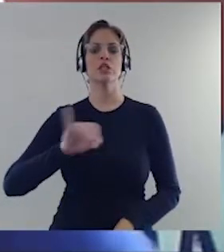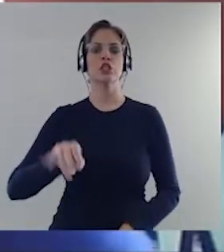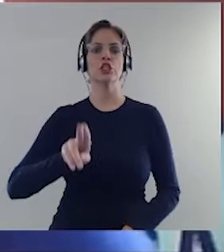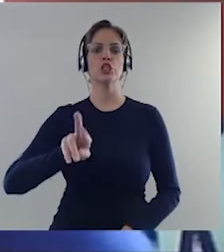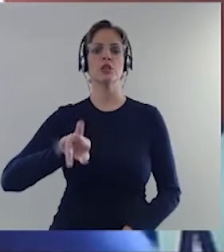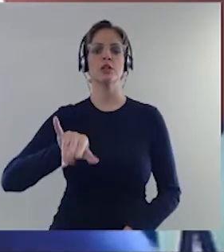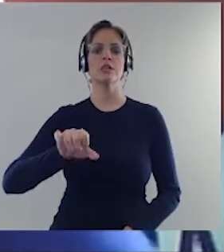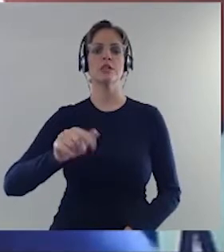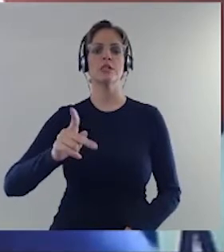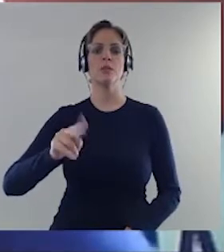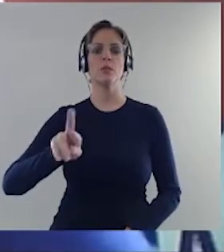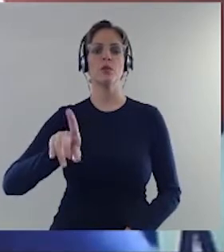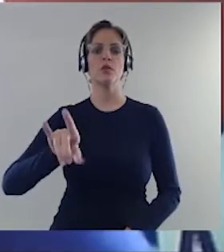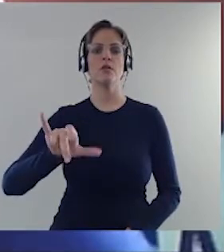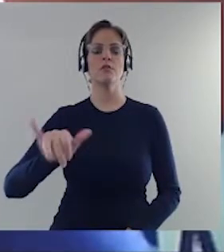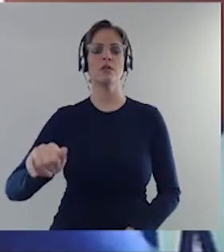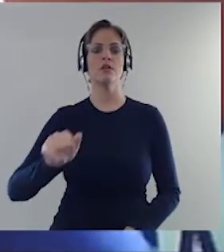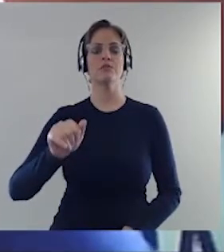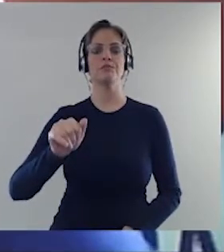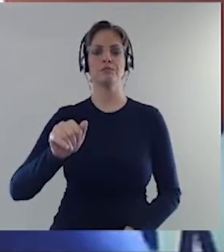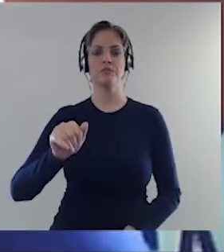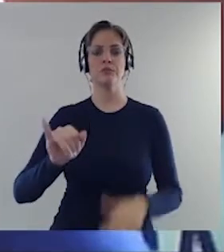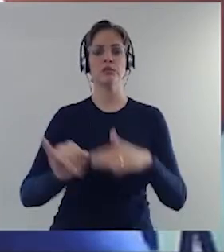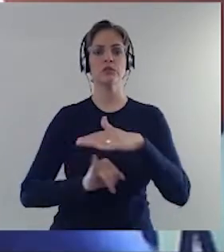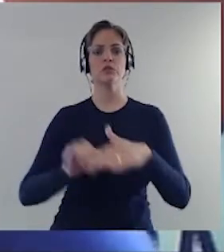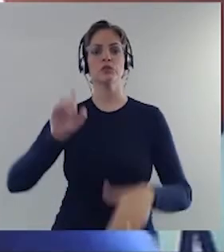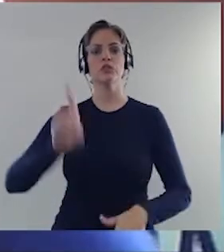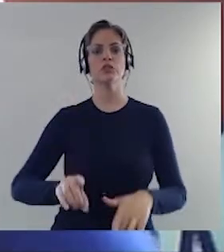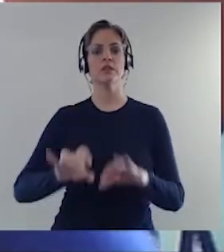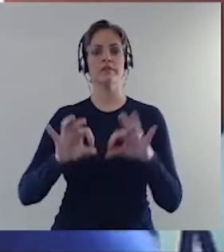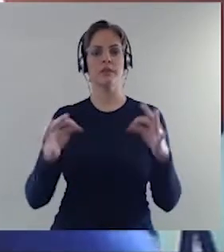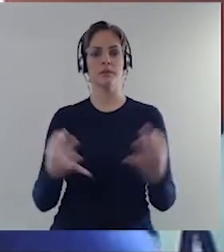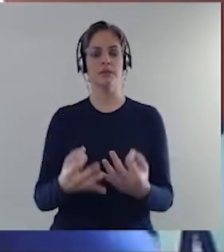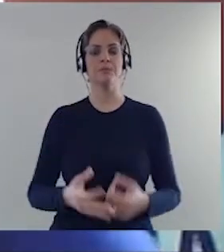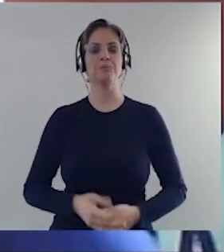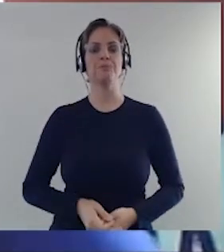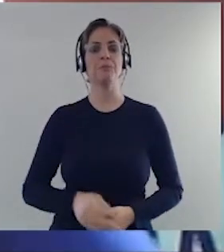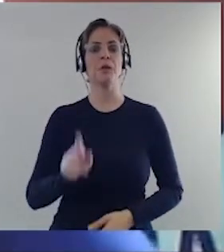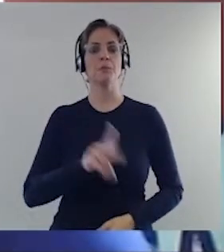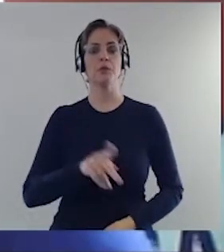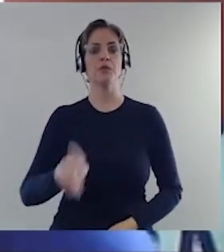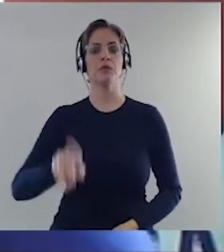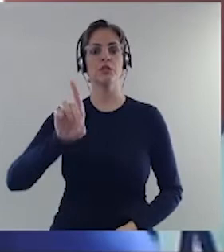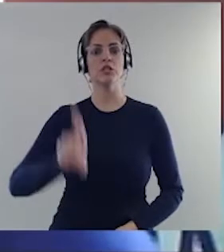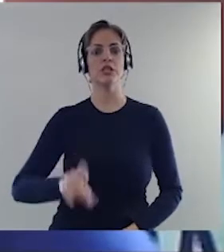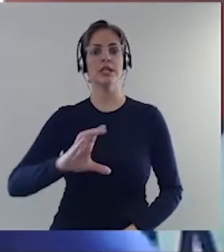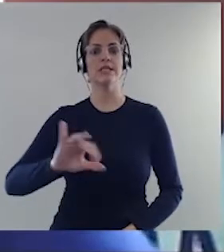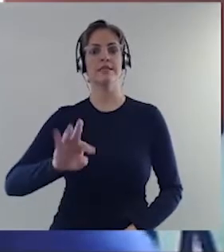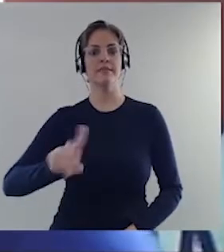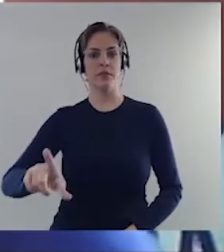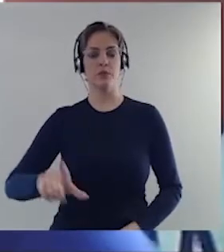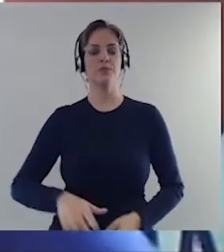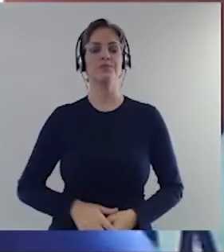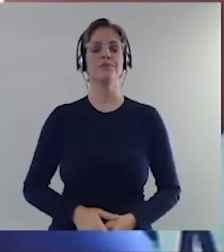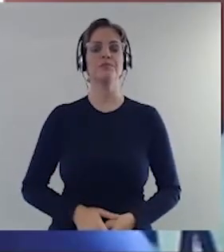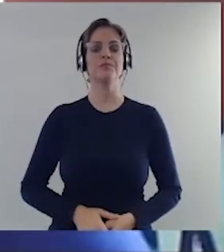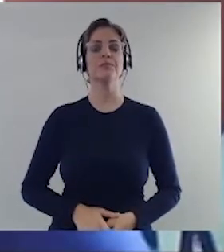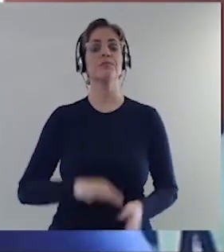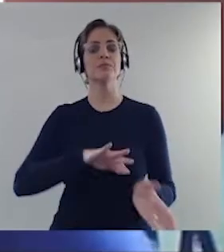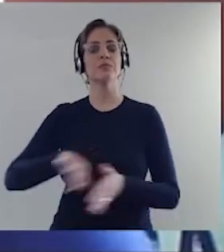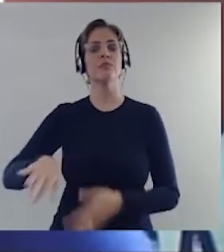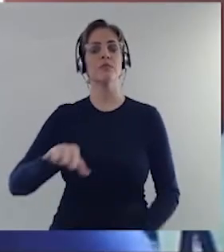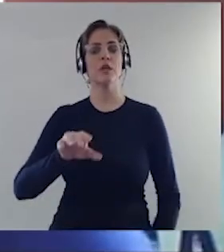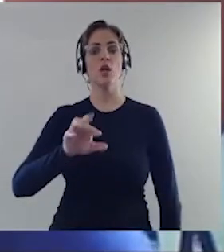Jurisprudência do Instituto Brasileiro de Direito de Família, professora de Direito Civil. Doutor